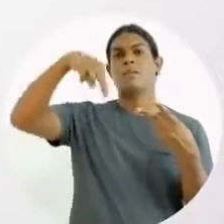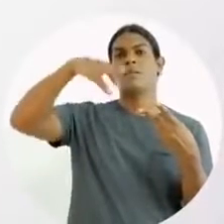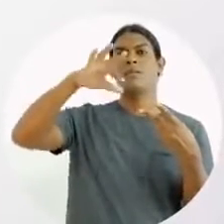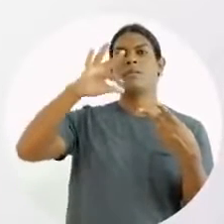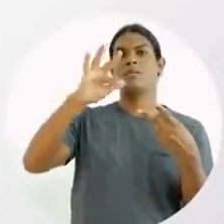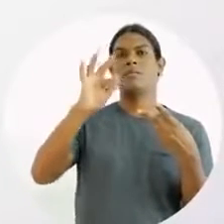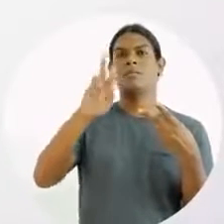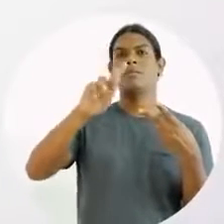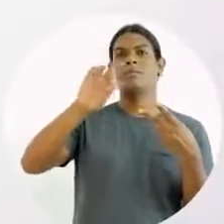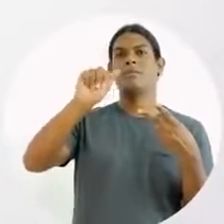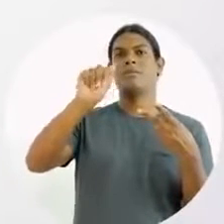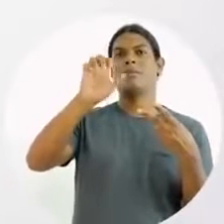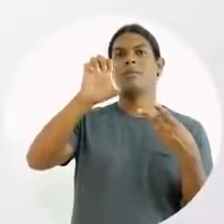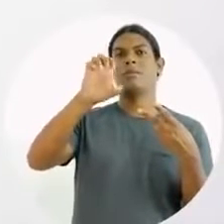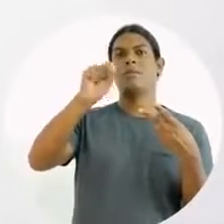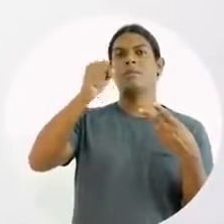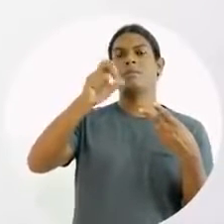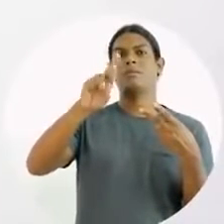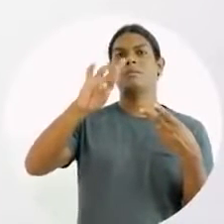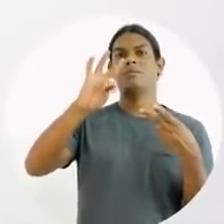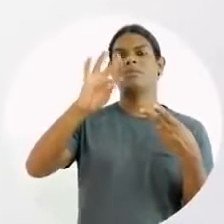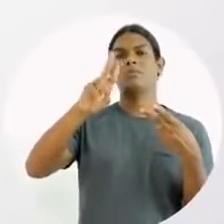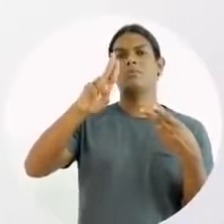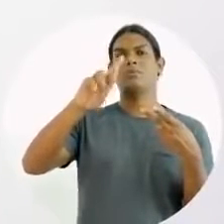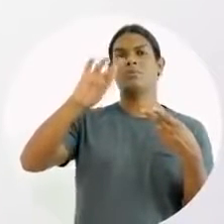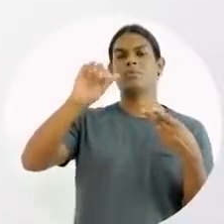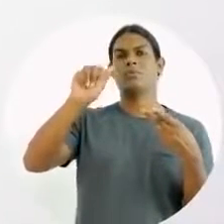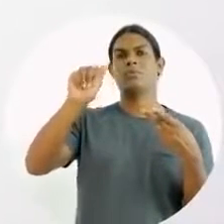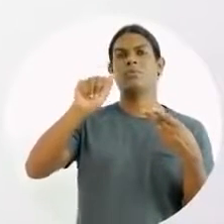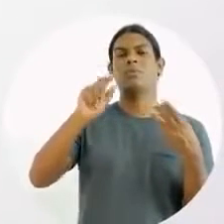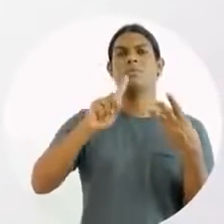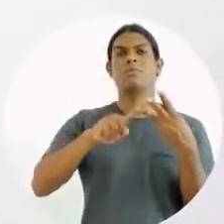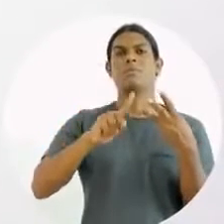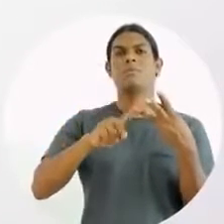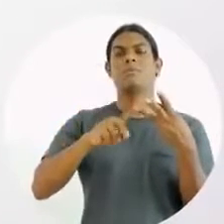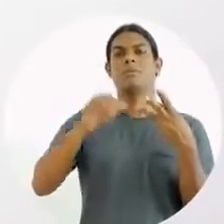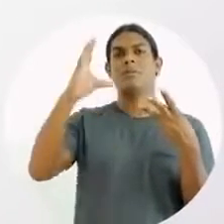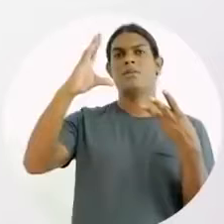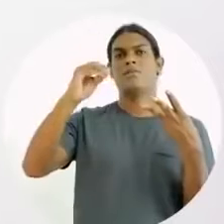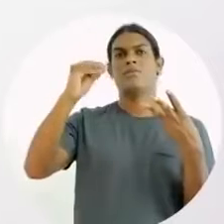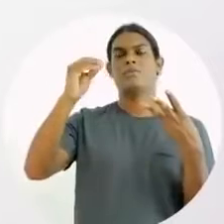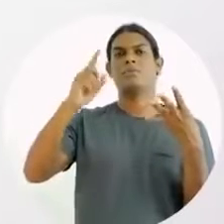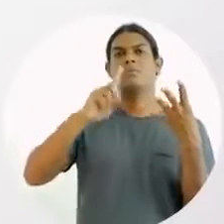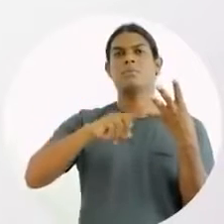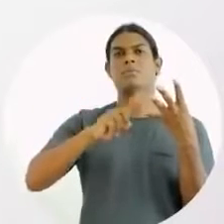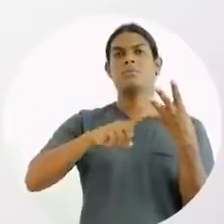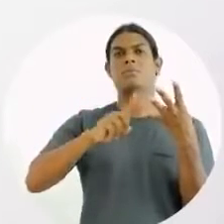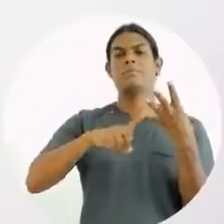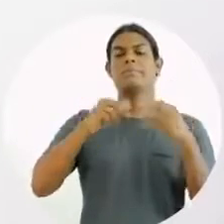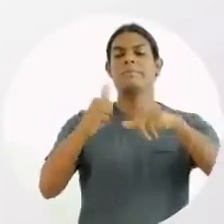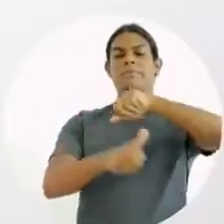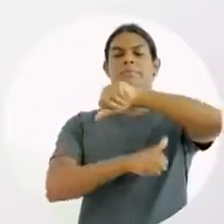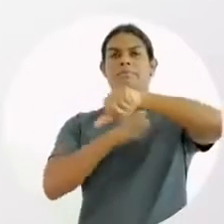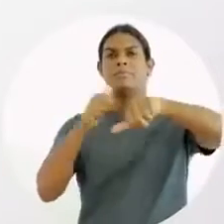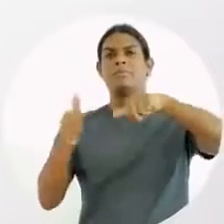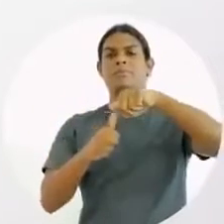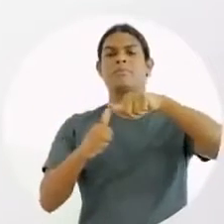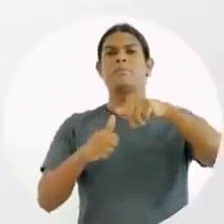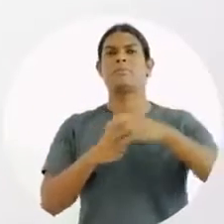da empresa. A administração da contribuição dos funcionários. E a administração da transformação e da